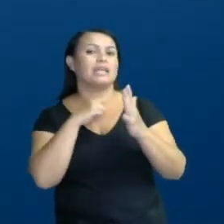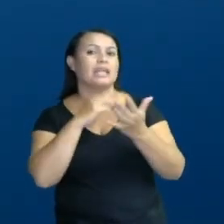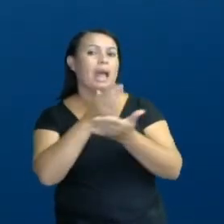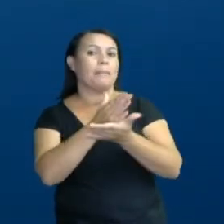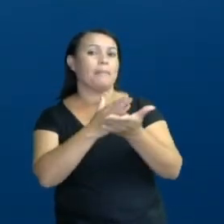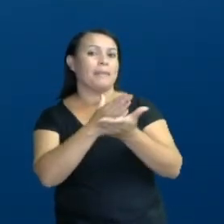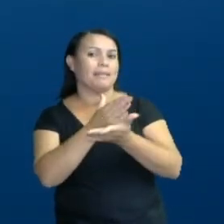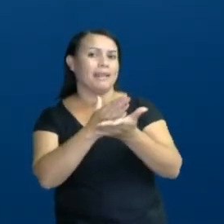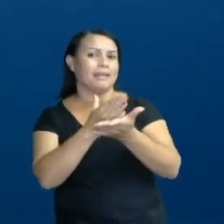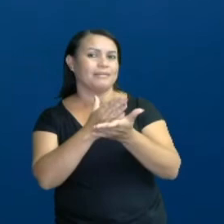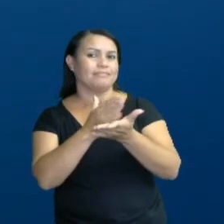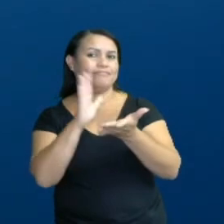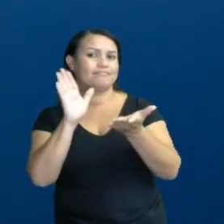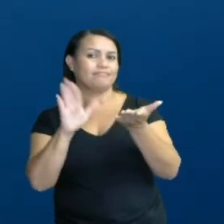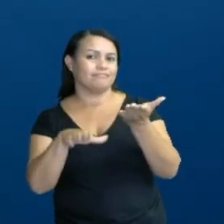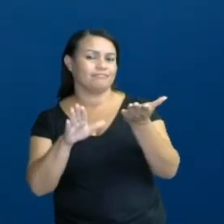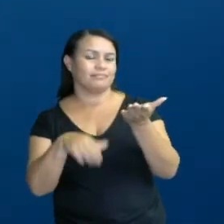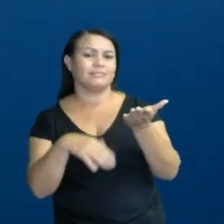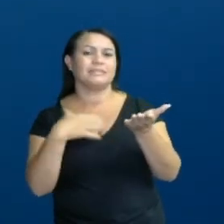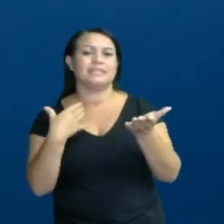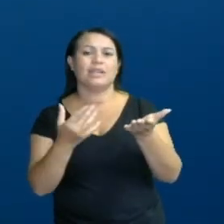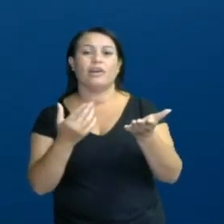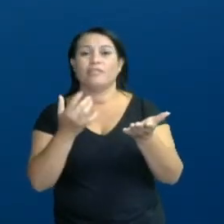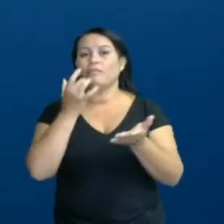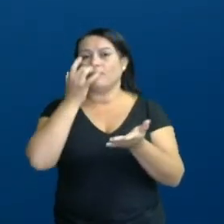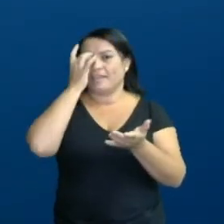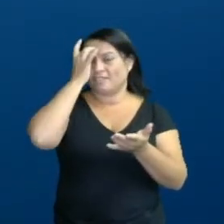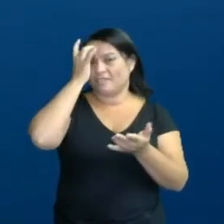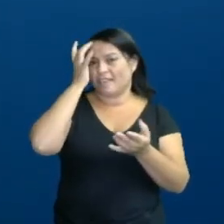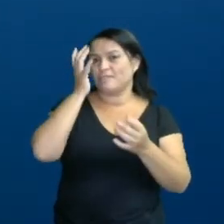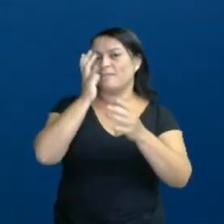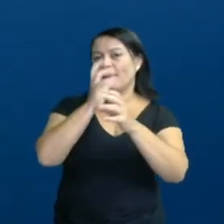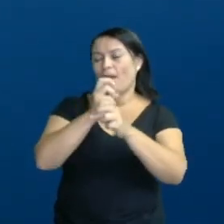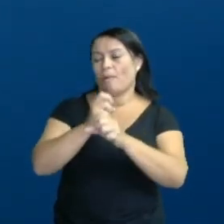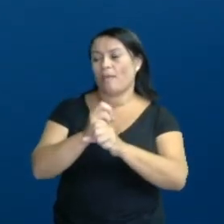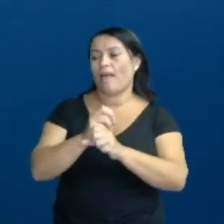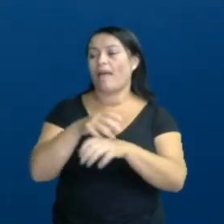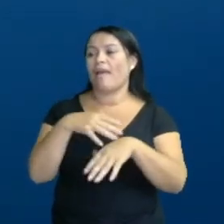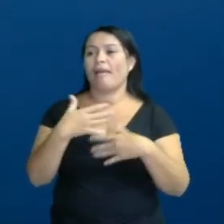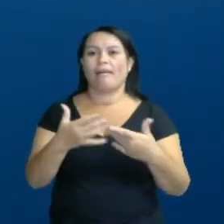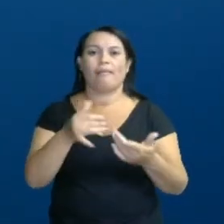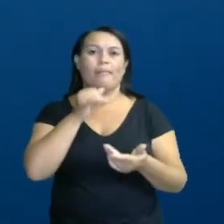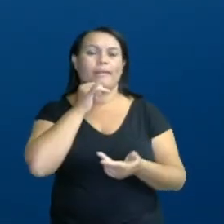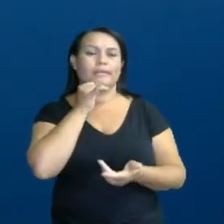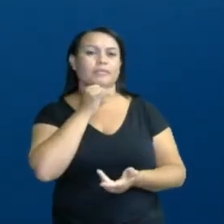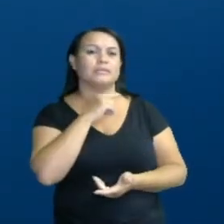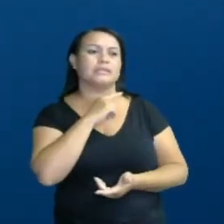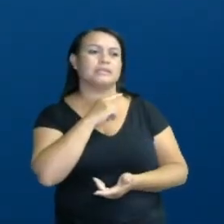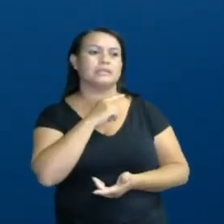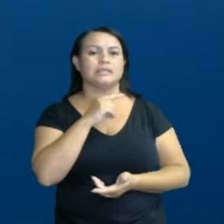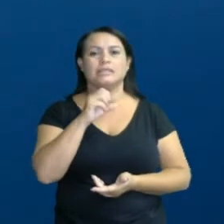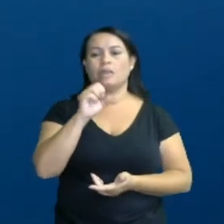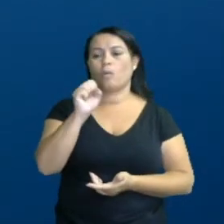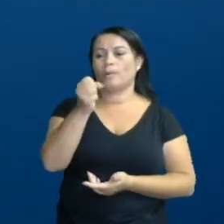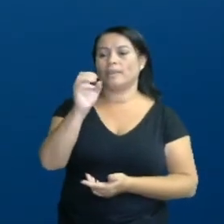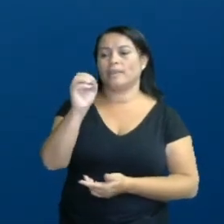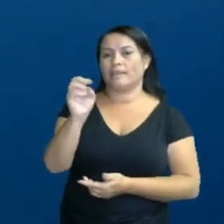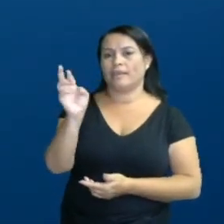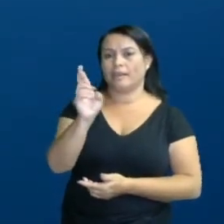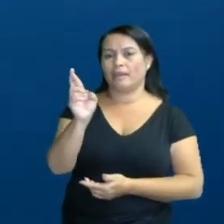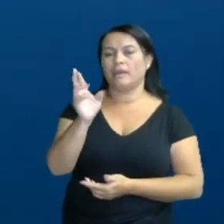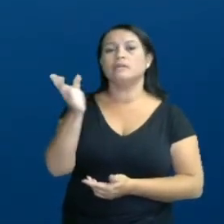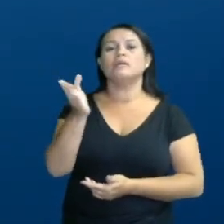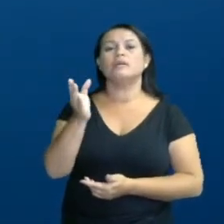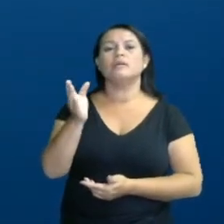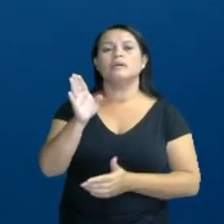a metade do preço, não é isso? Fica mais fácil para fazer o cálculo, não é isso? Ah, se custava R$80, então agora